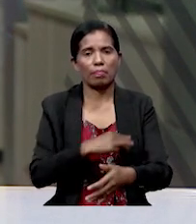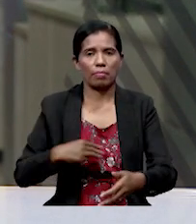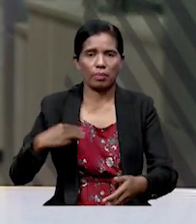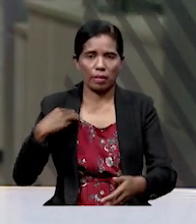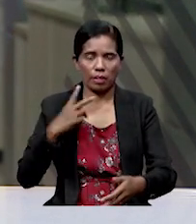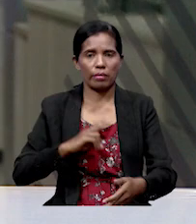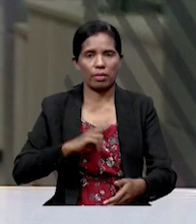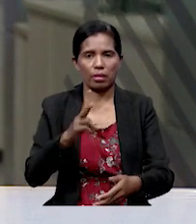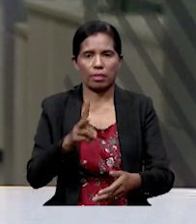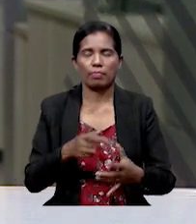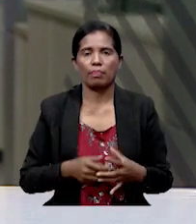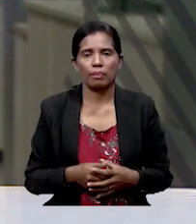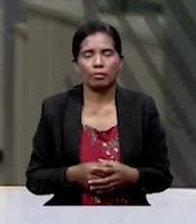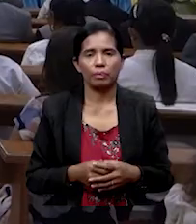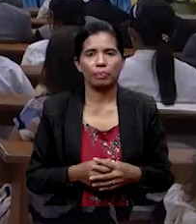Auxiliadora.